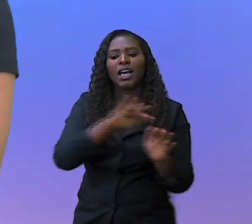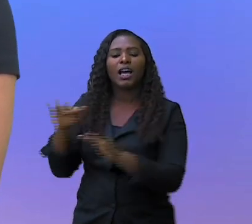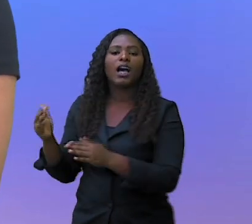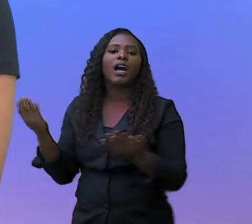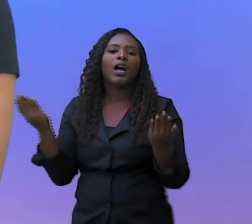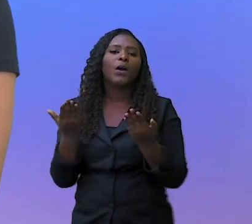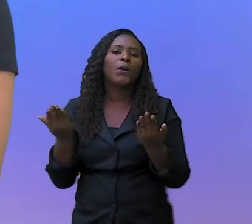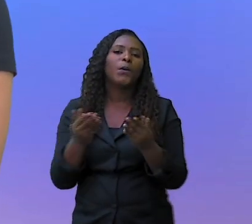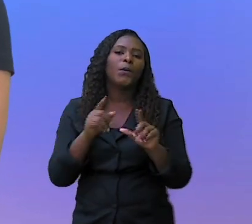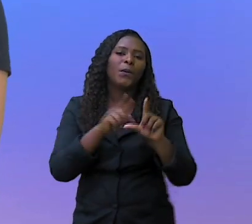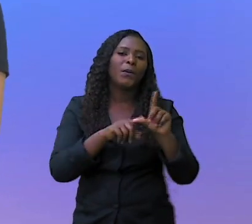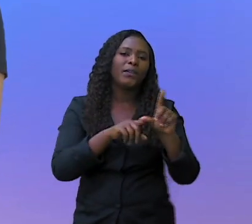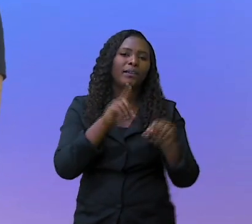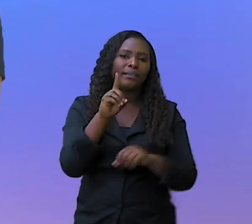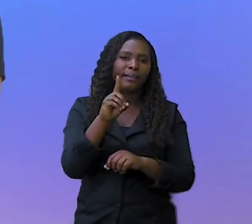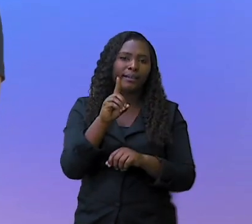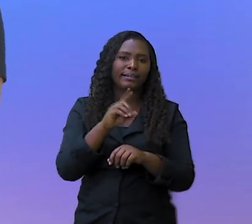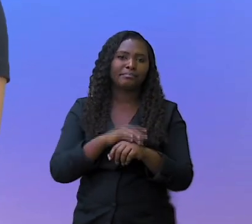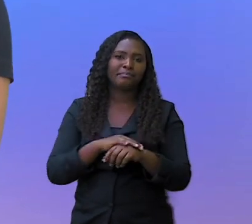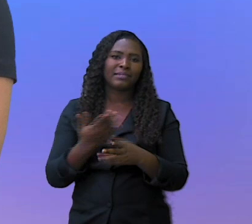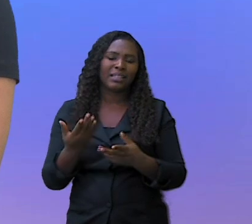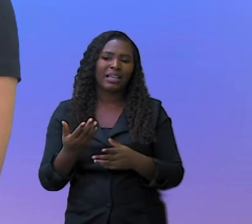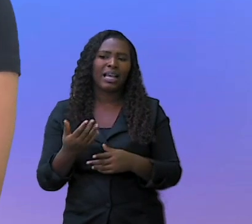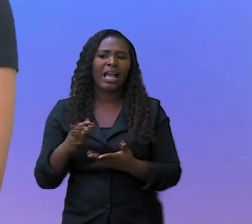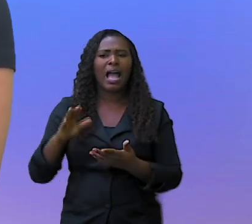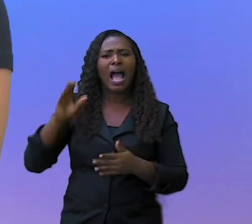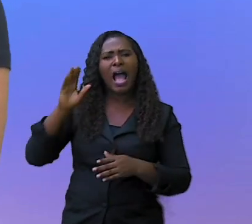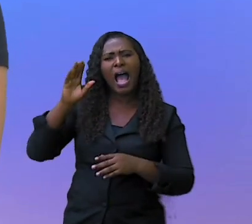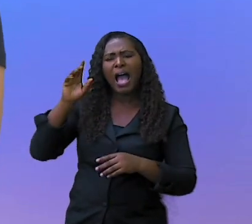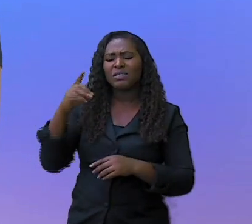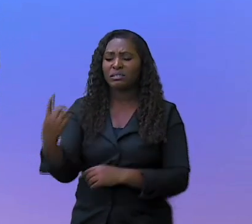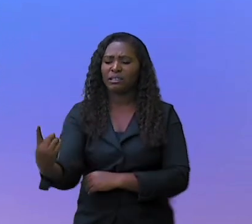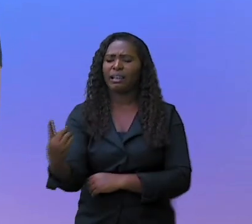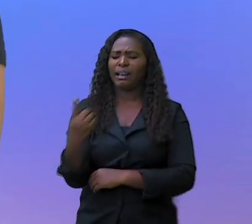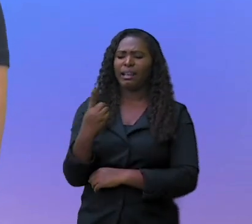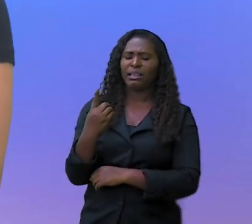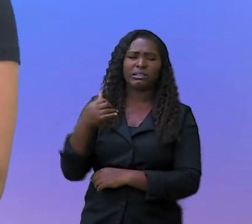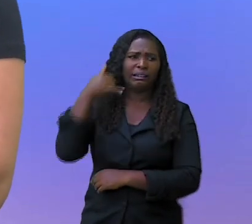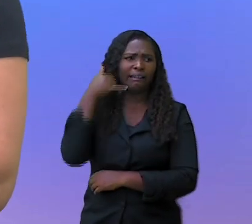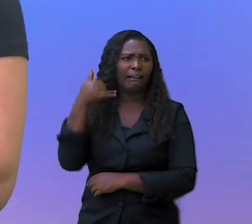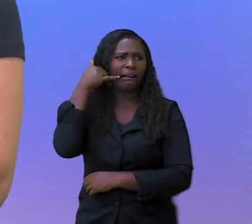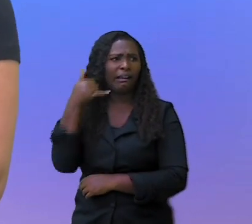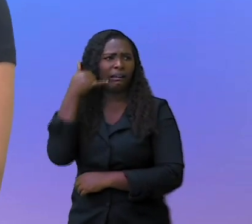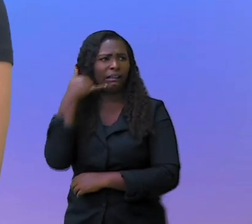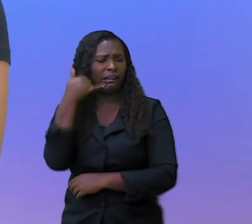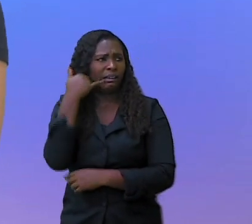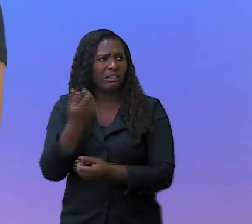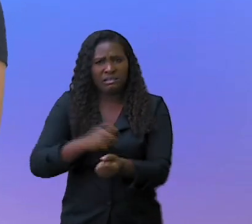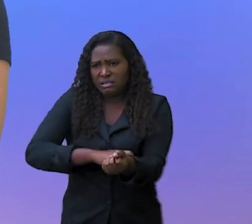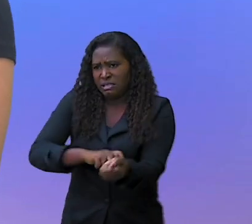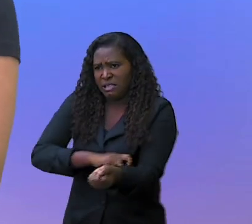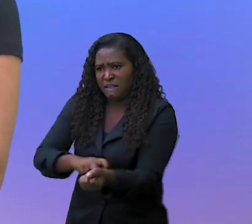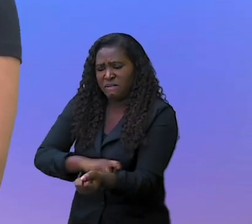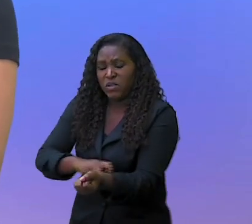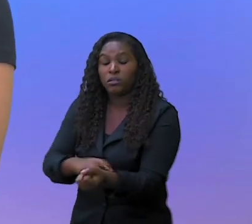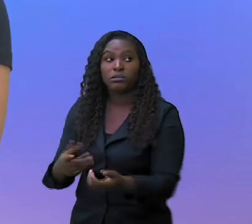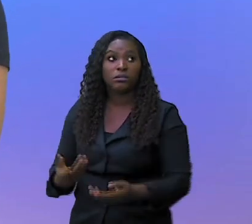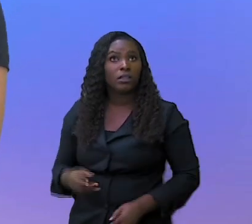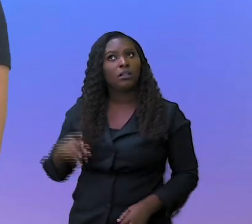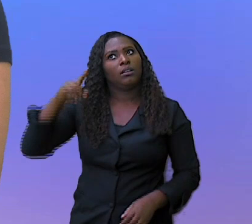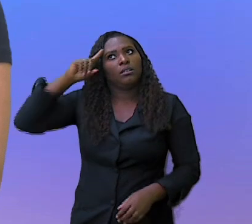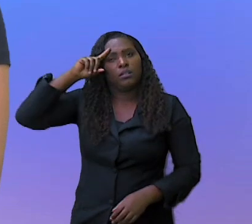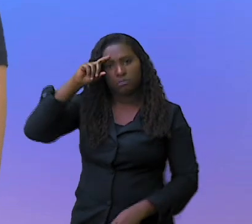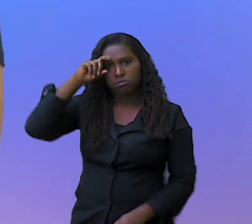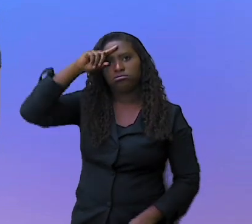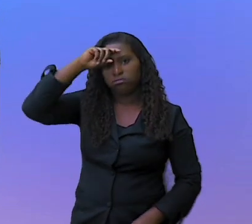temos telefonemas de clientes insatisfeitos são complicados, né? E aí a gente percebe que de